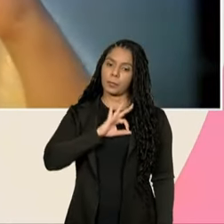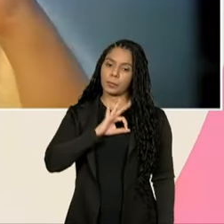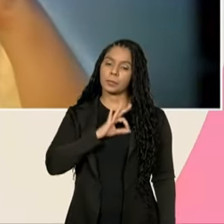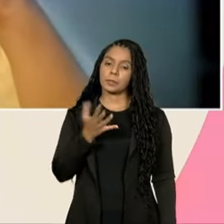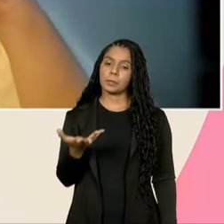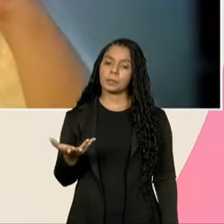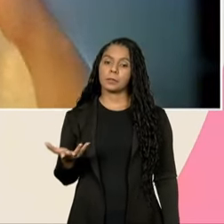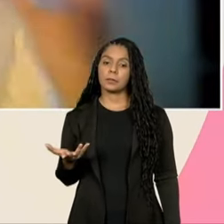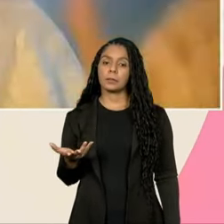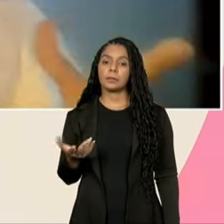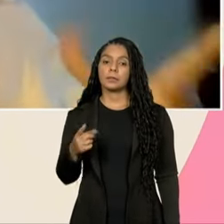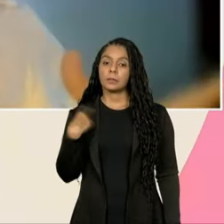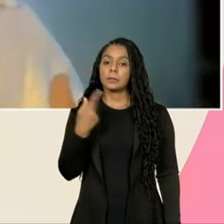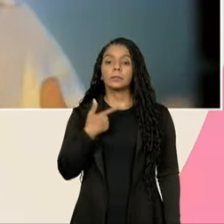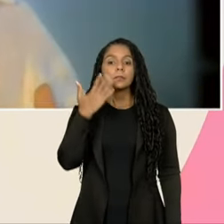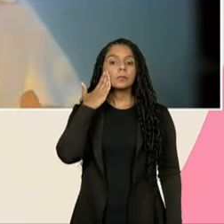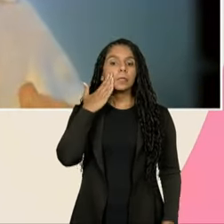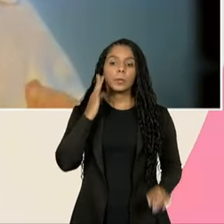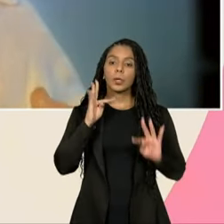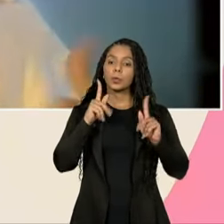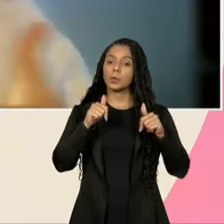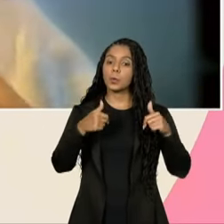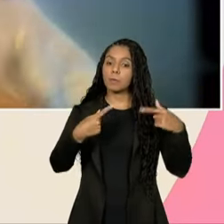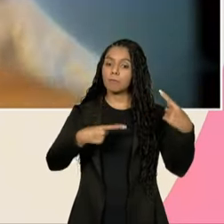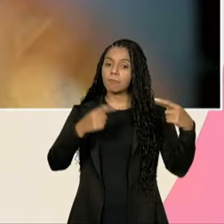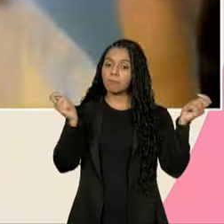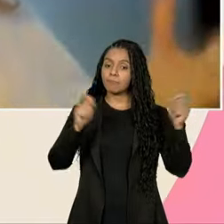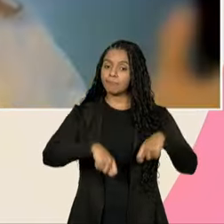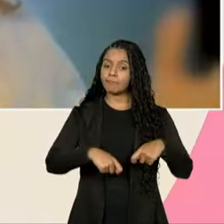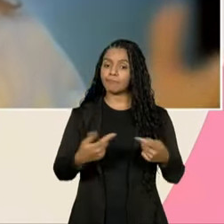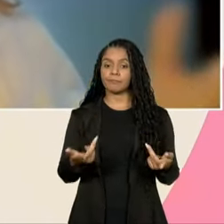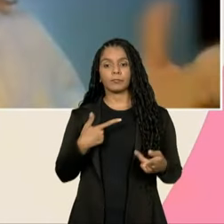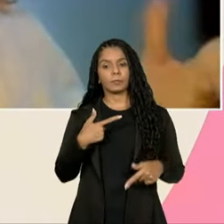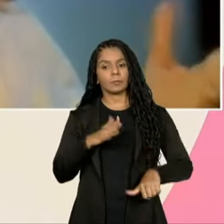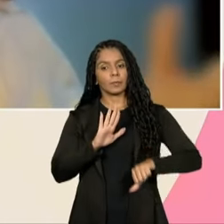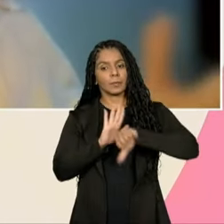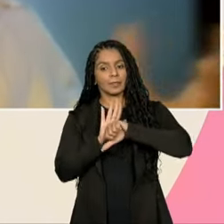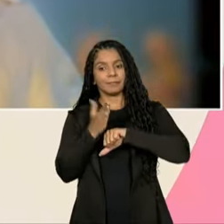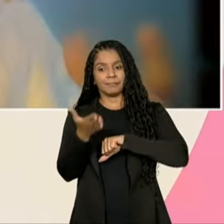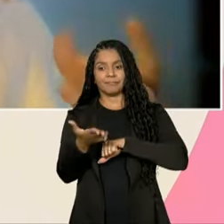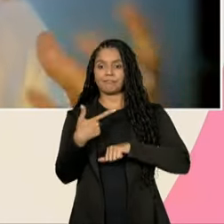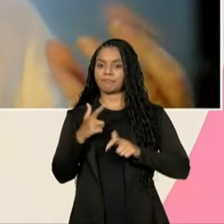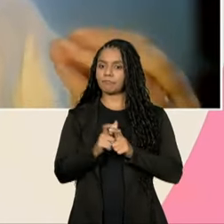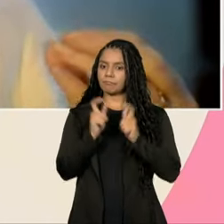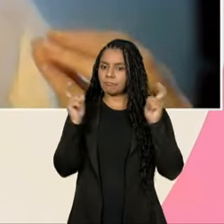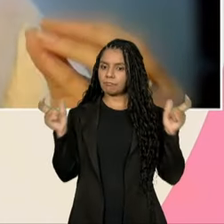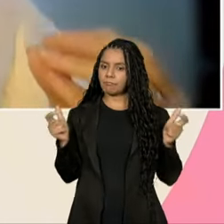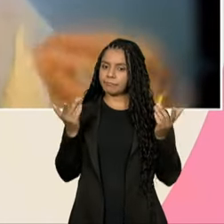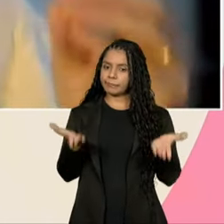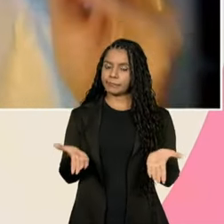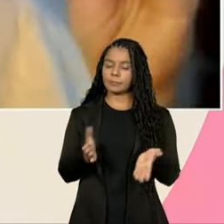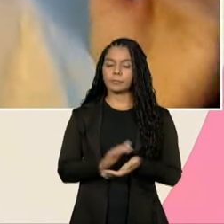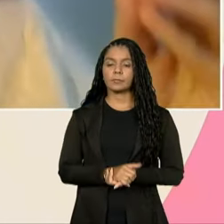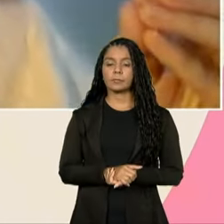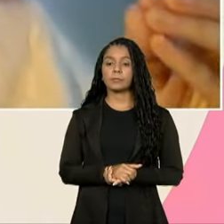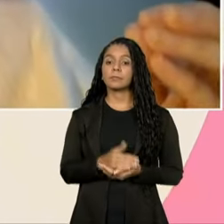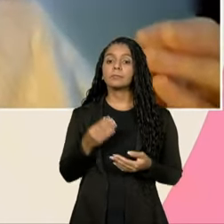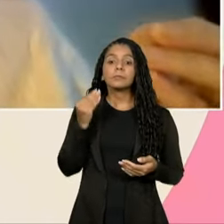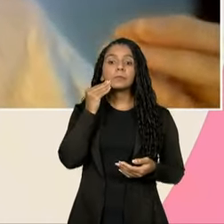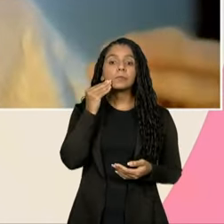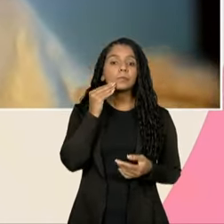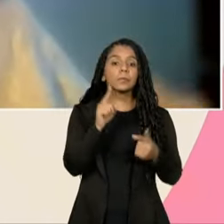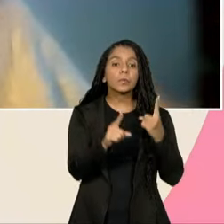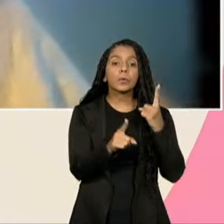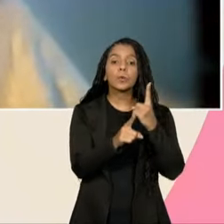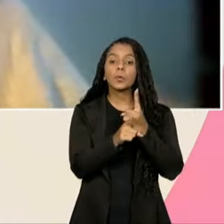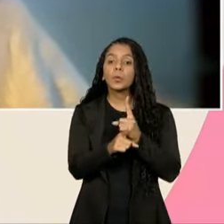no Rio é saber ter essas possibilidades. Sim. Num crime dessa monta. Então, você tenta encontrar